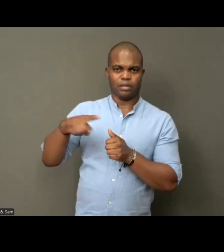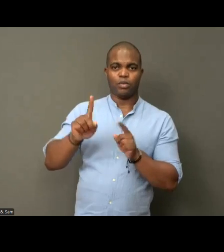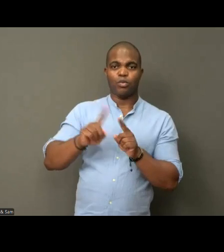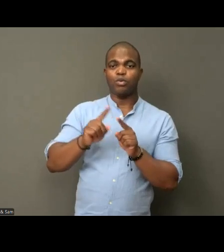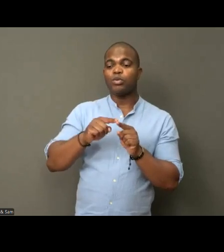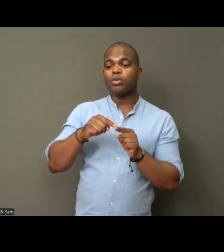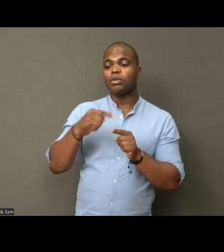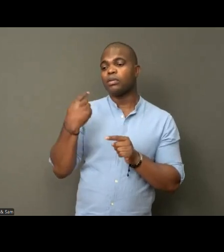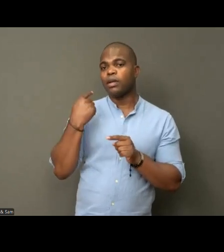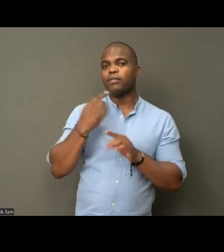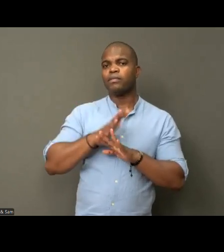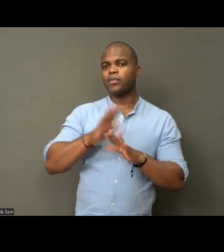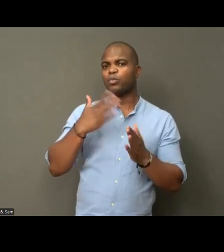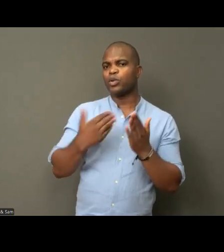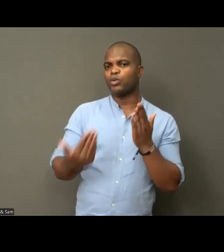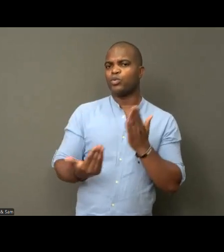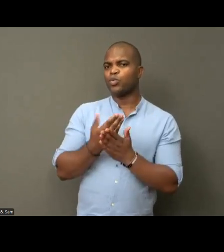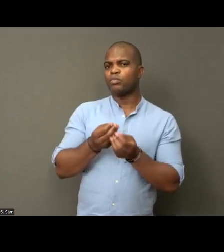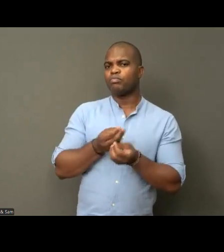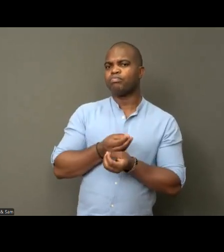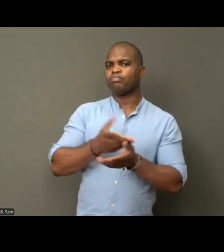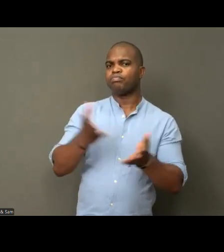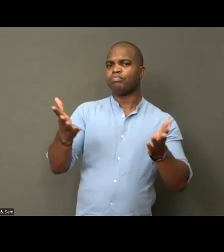que foi projetado para potenciar